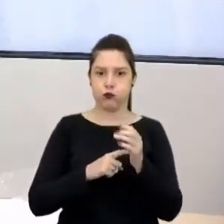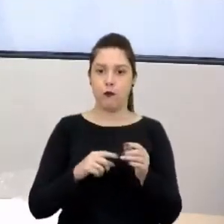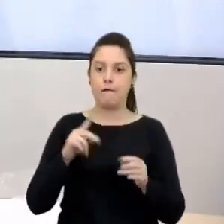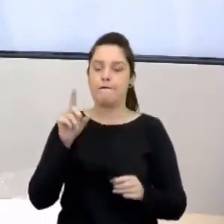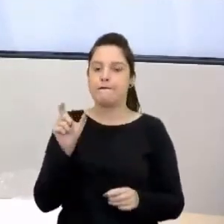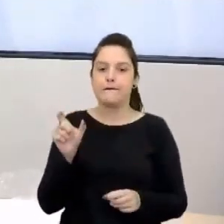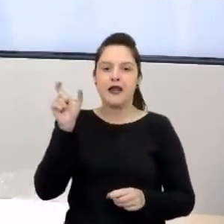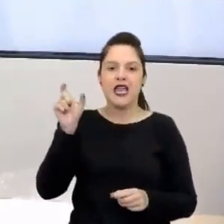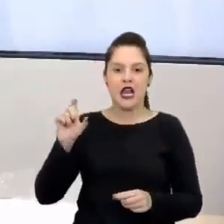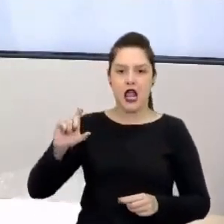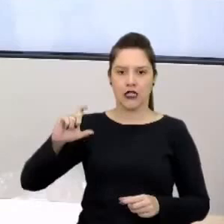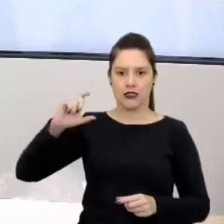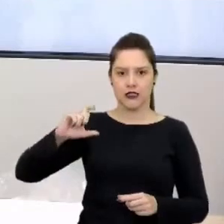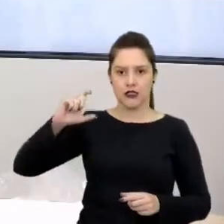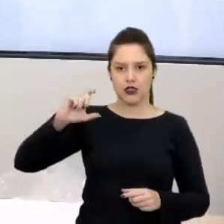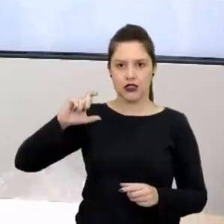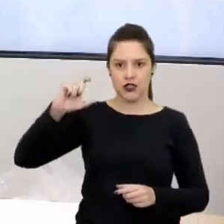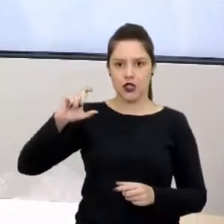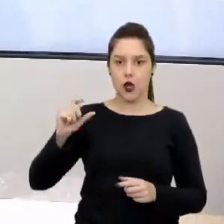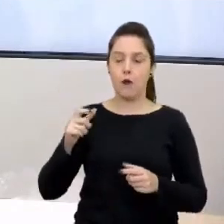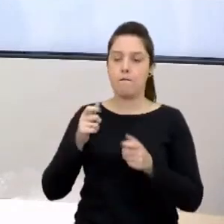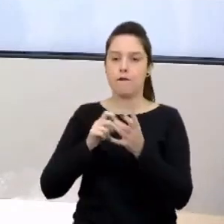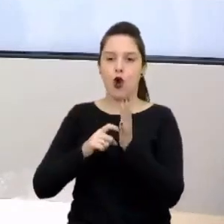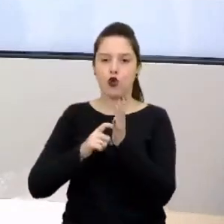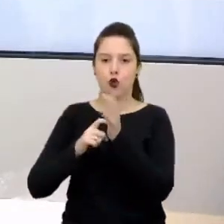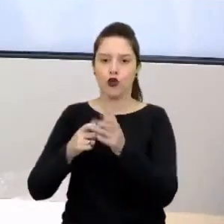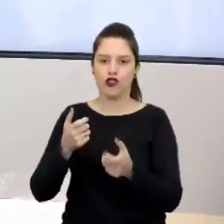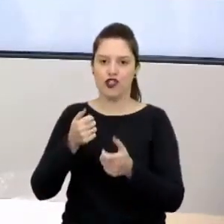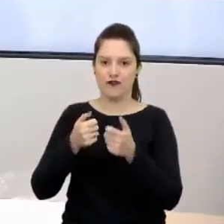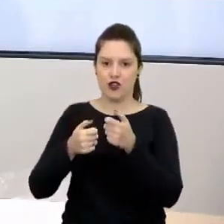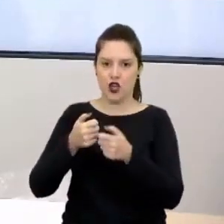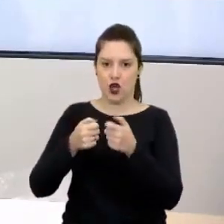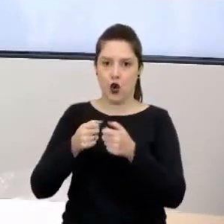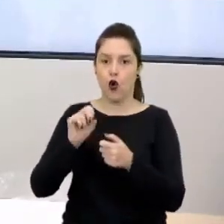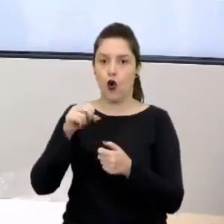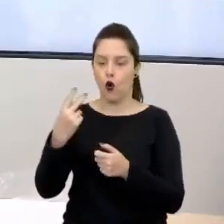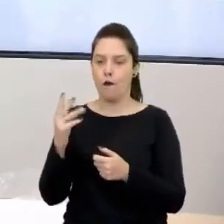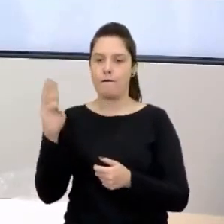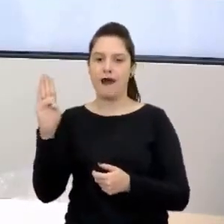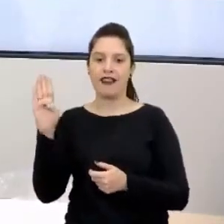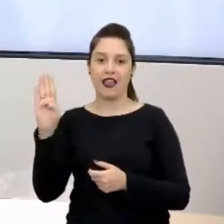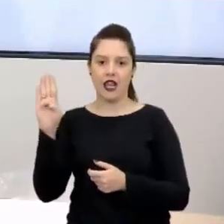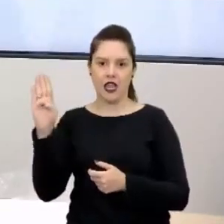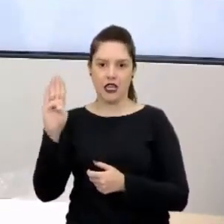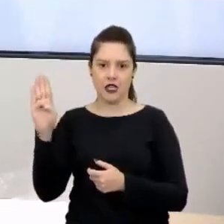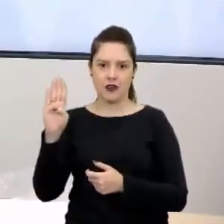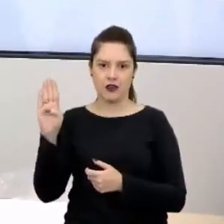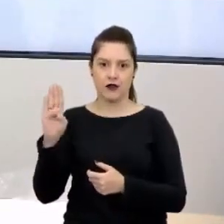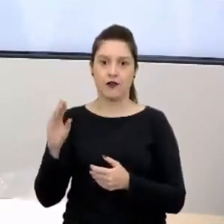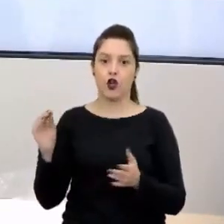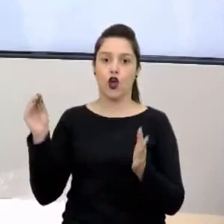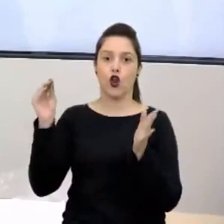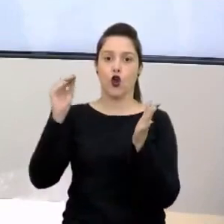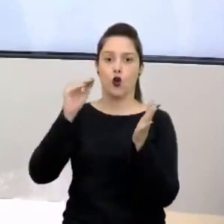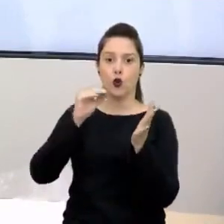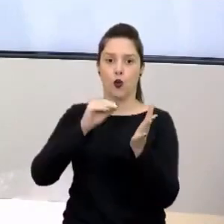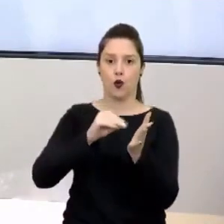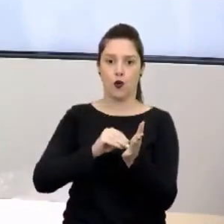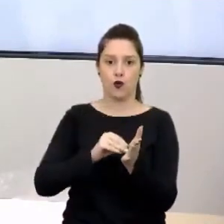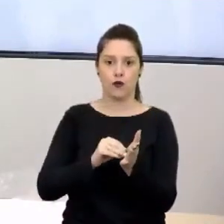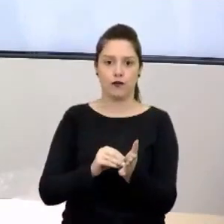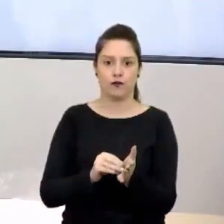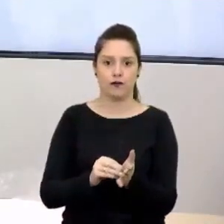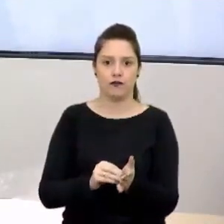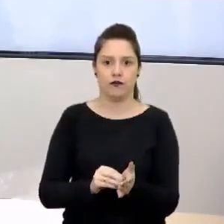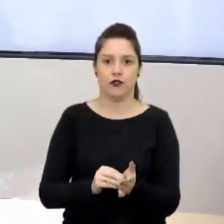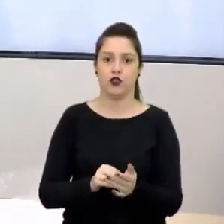pilhas, motor de videogame com bateria. E a gente vai colocar um interruptor. Uma